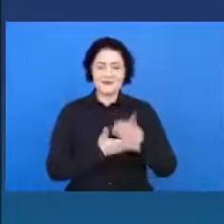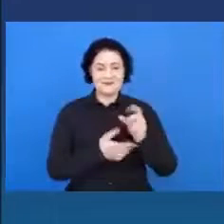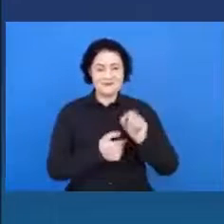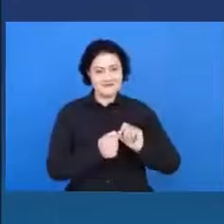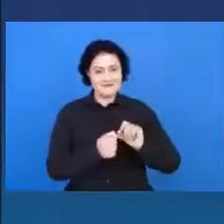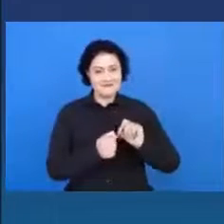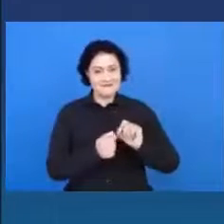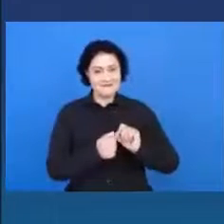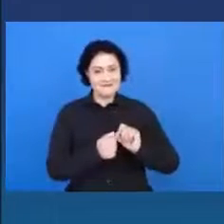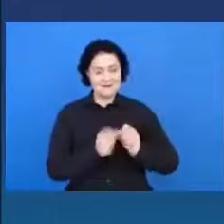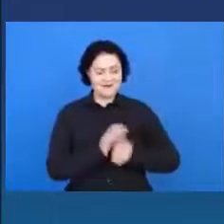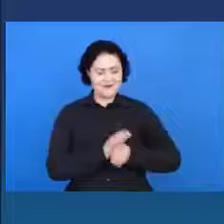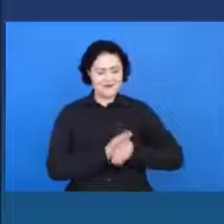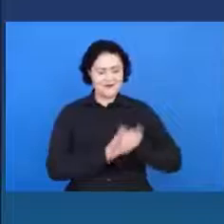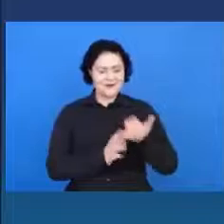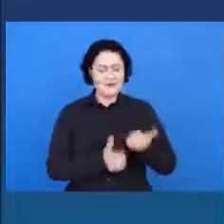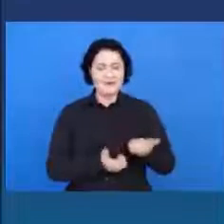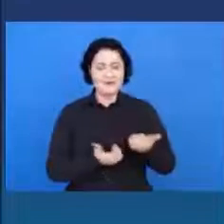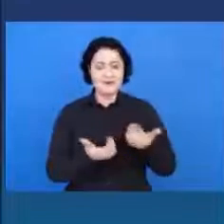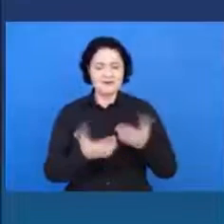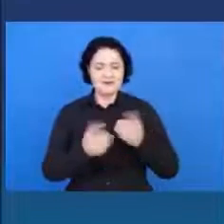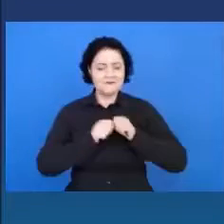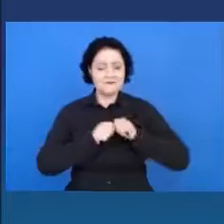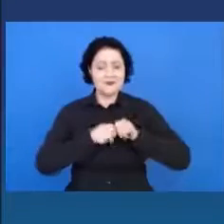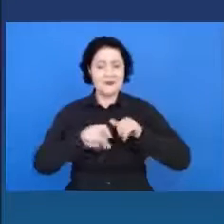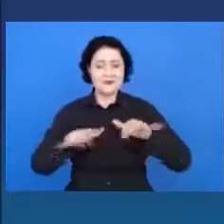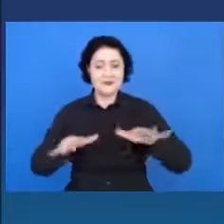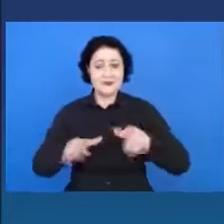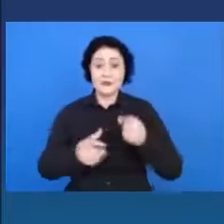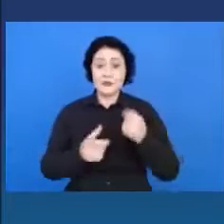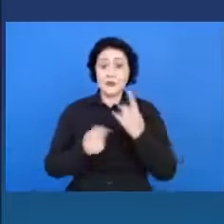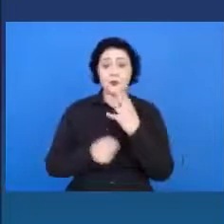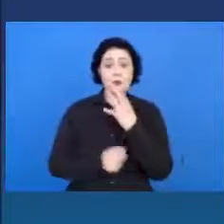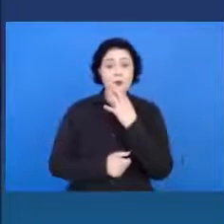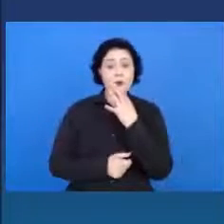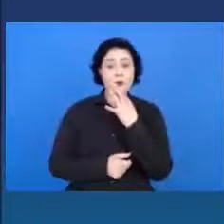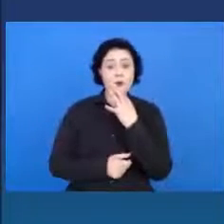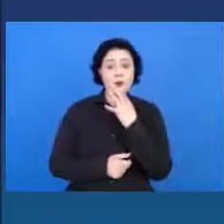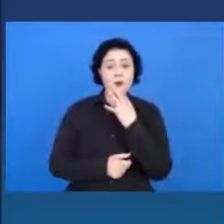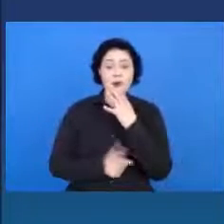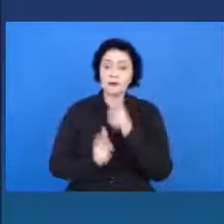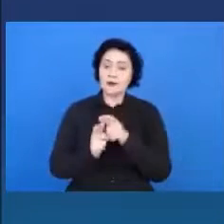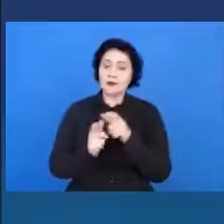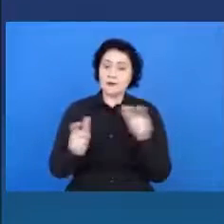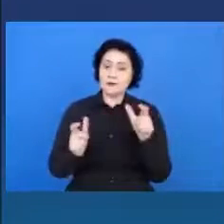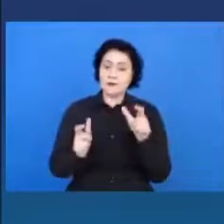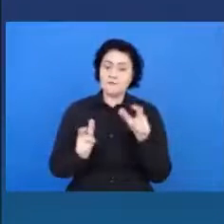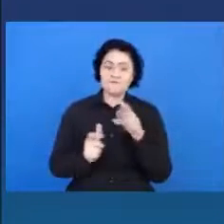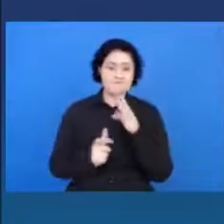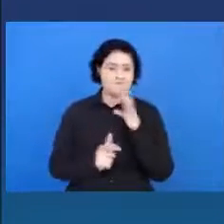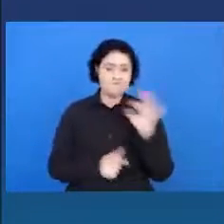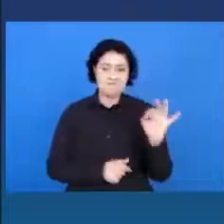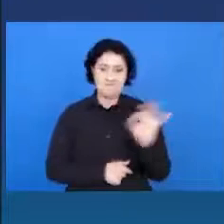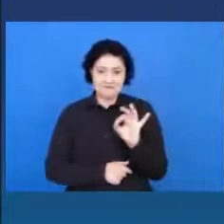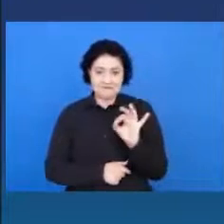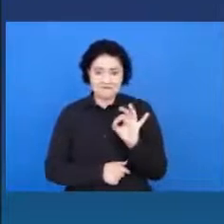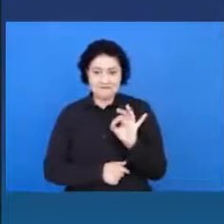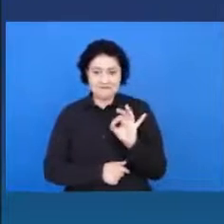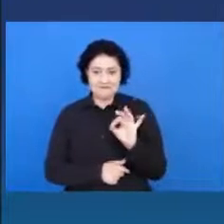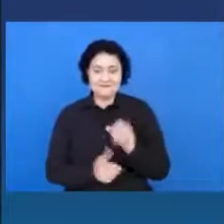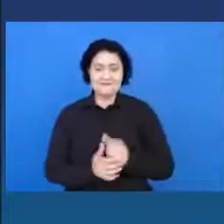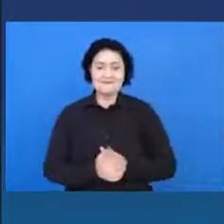pelos tantos benefícios espalhados alguns conhecidos a maioria desconhecidos é